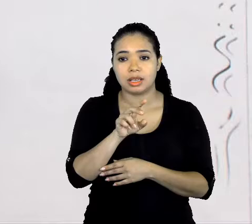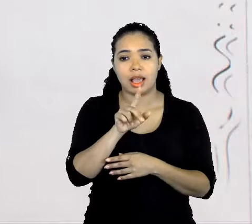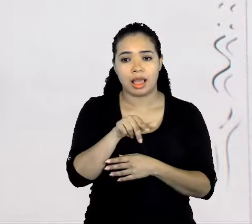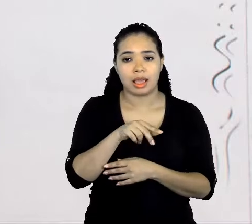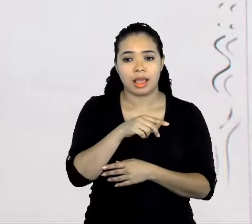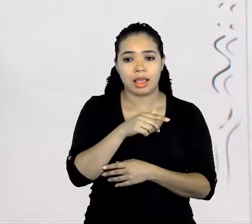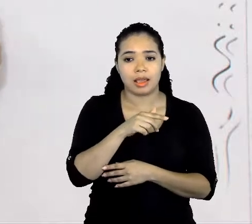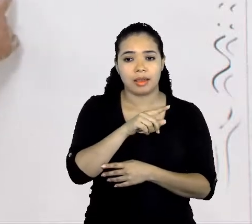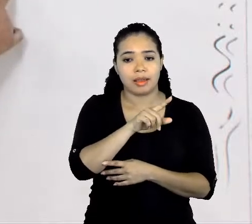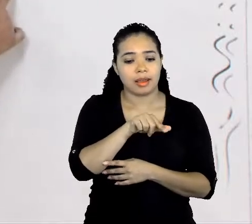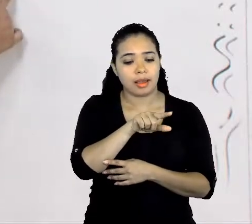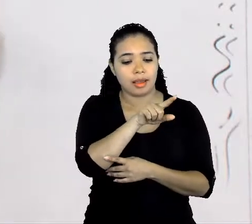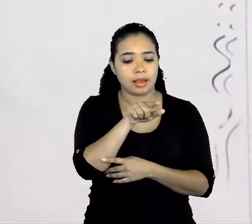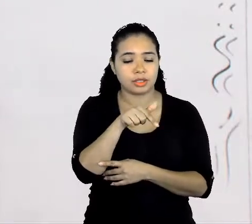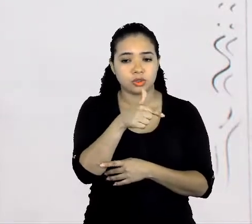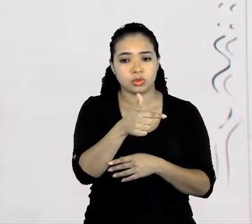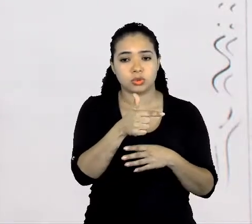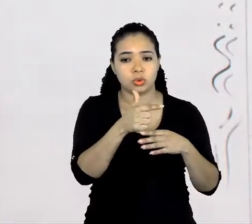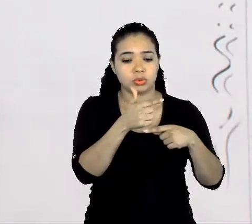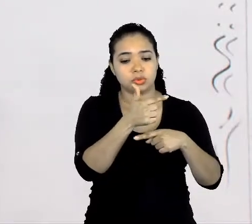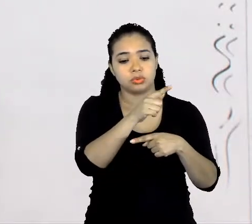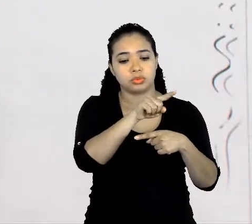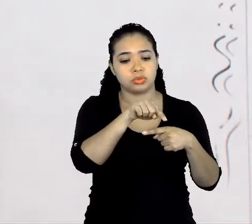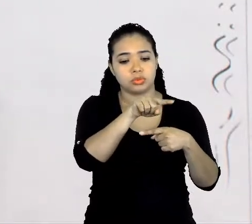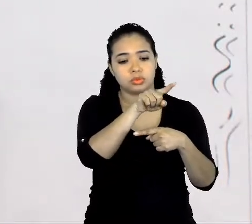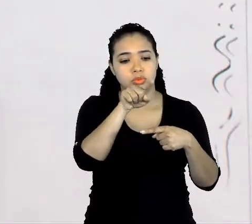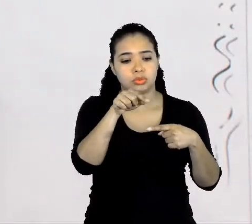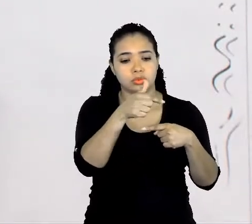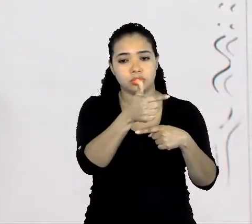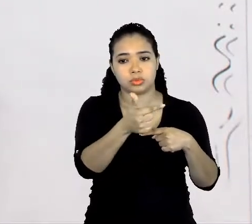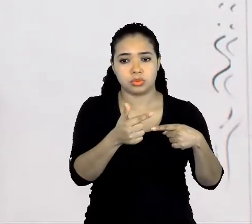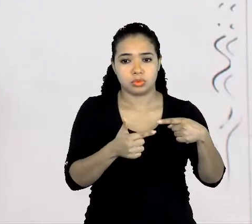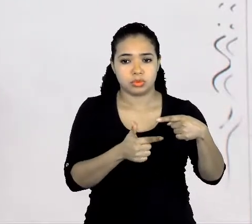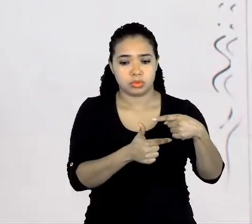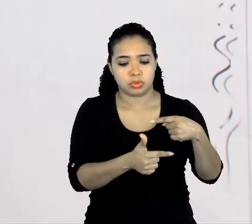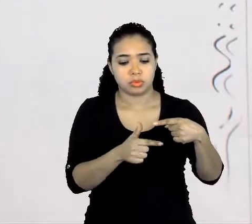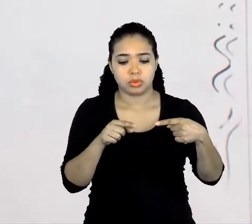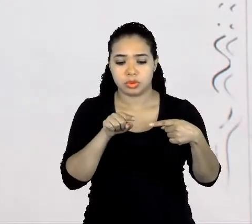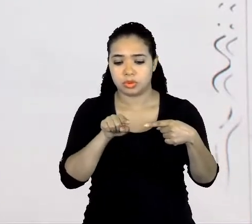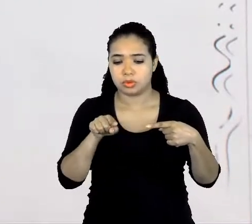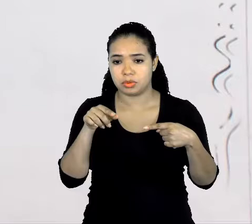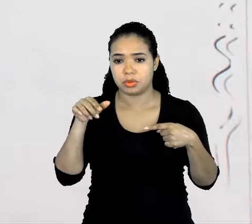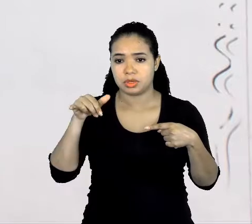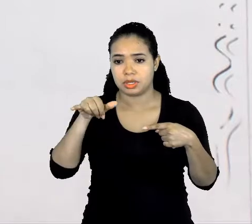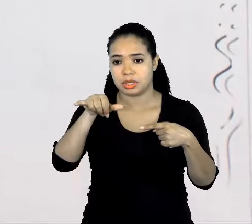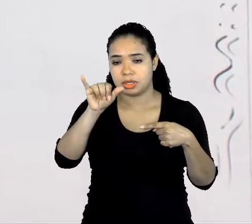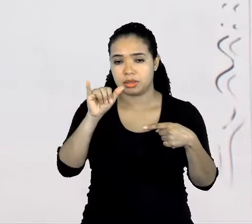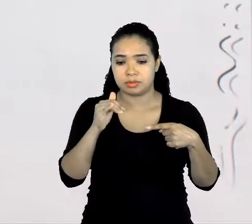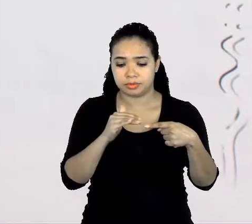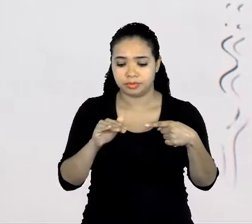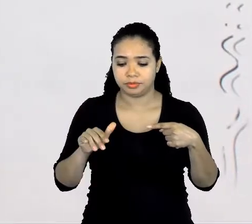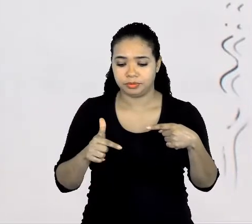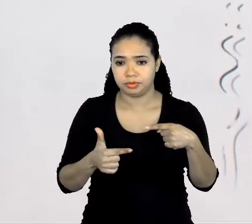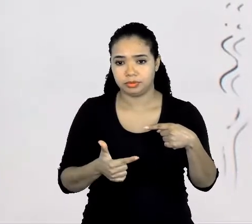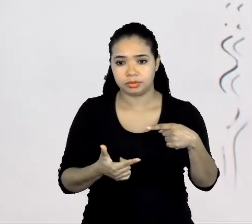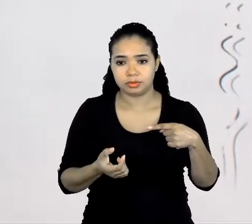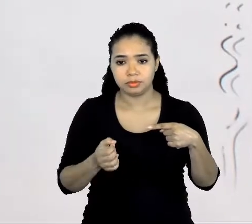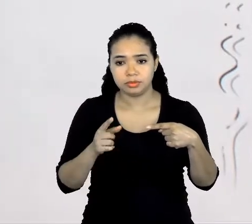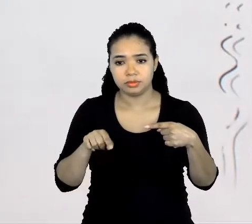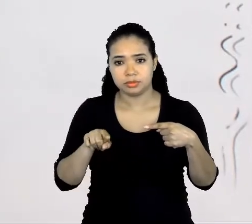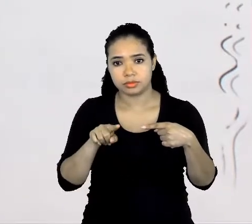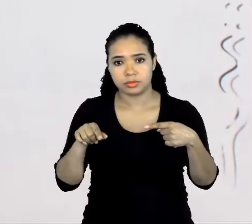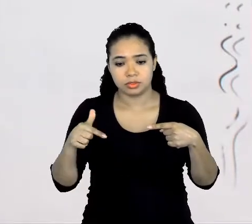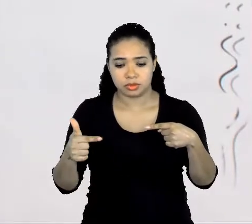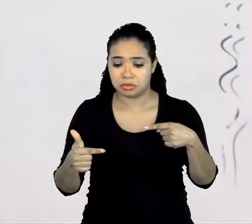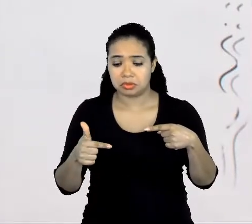y, sobre 20 raiz de 2. Percebam que aqui termina o conteúdo